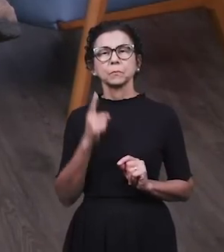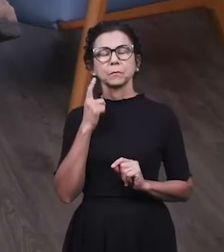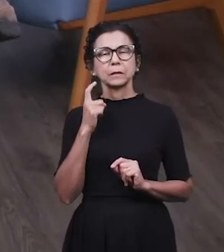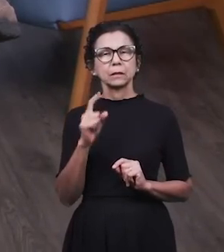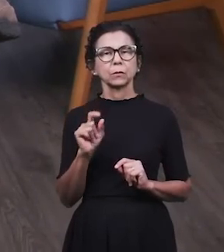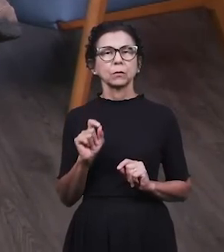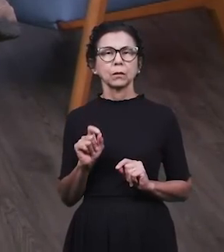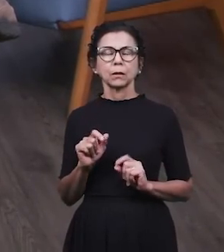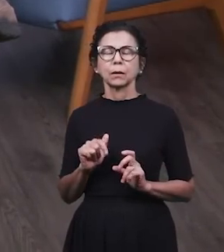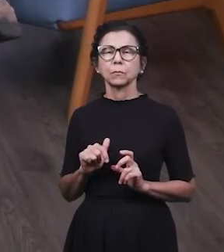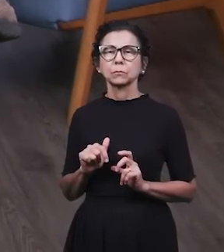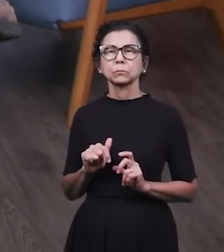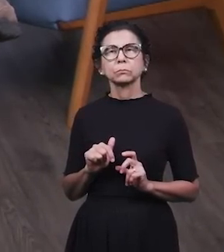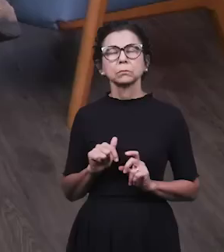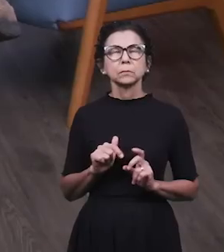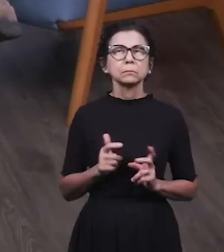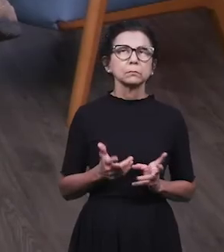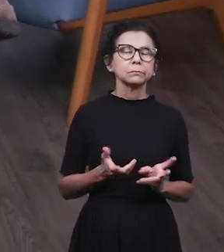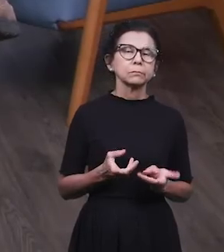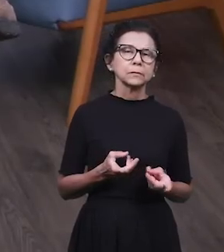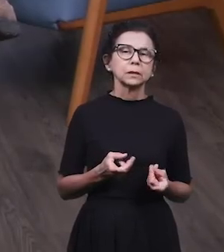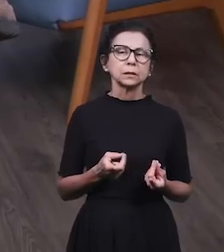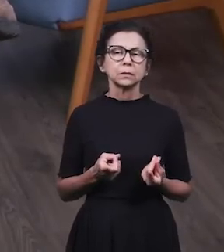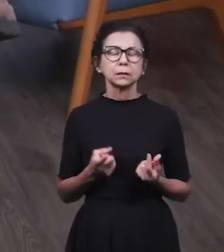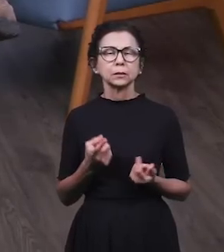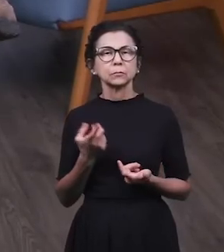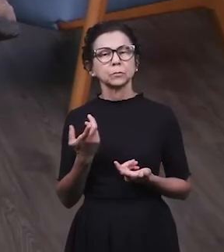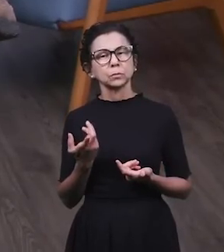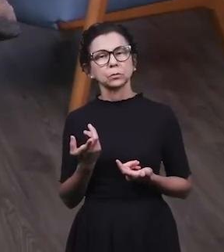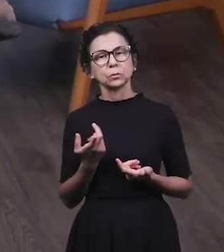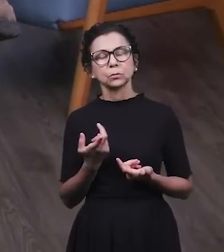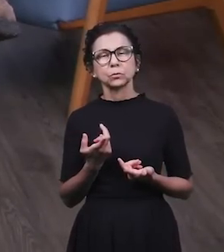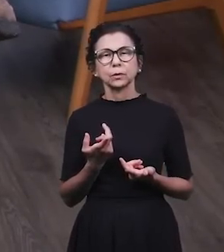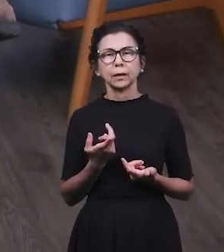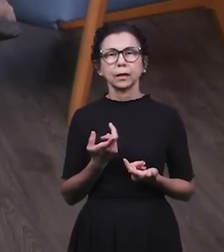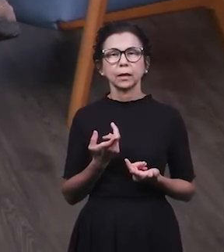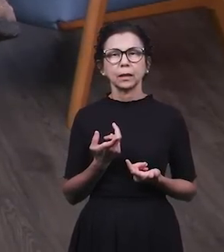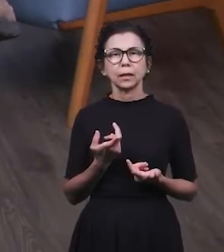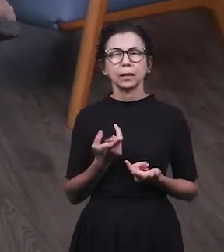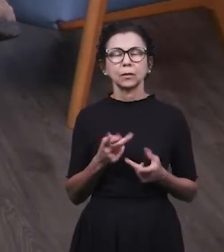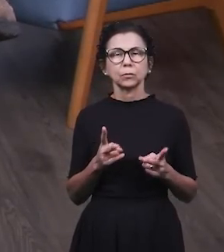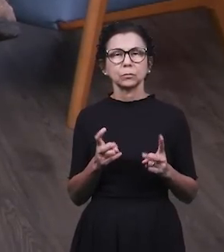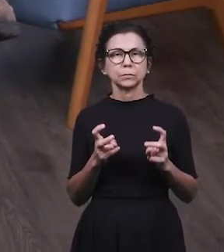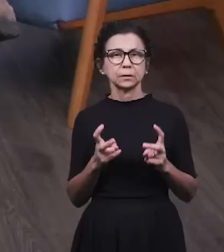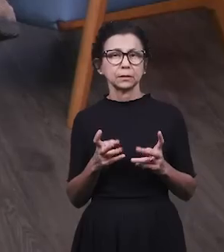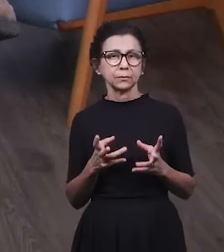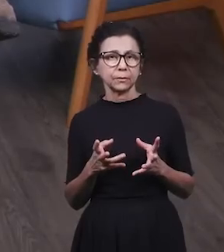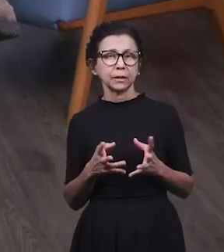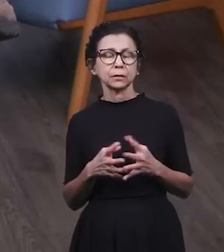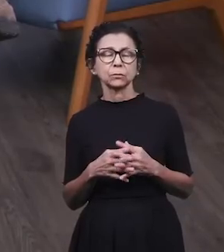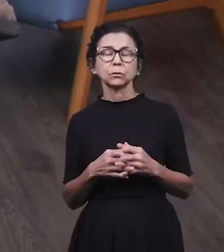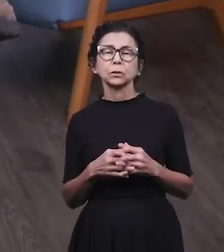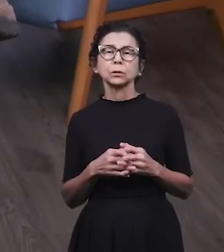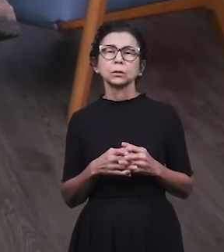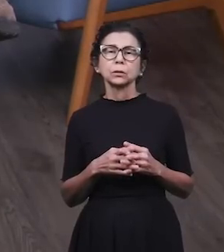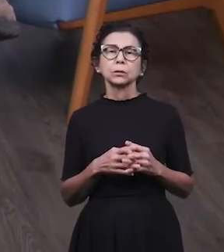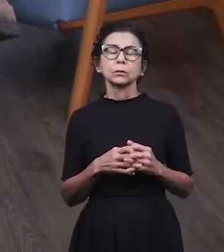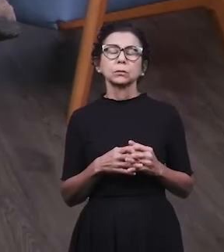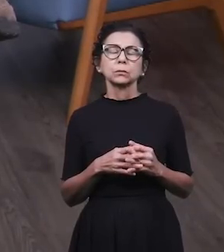que nós temos trabalhado, não só na Escola Bíblica Dominical, mas também no programa, que